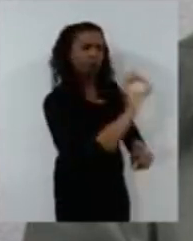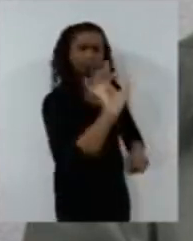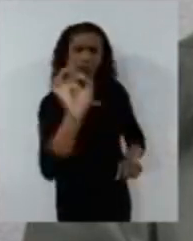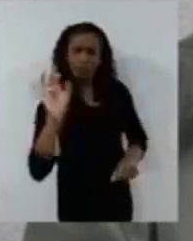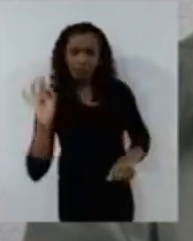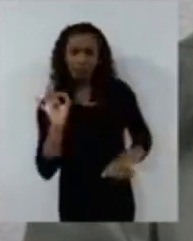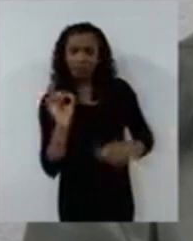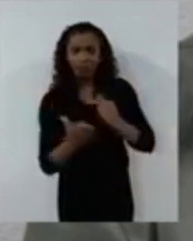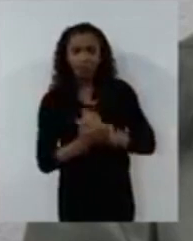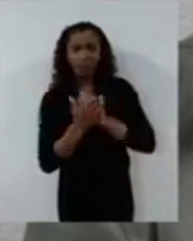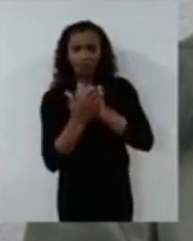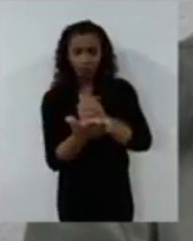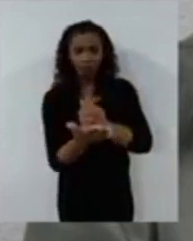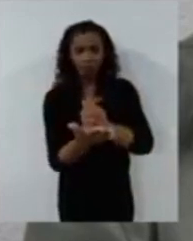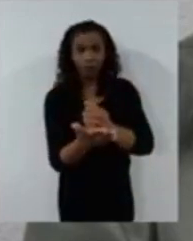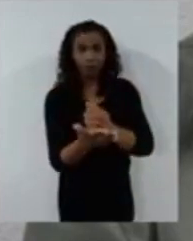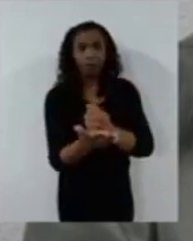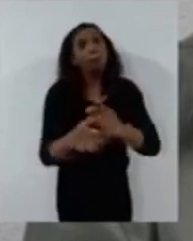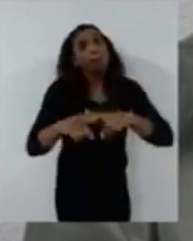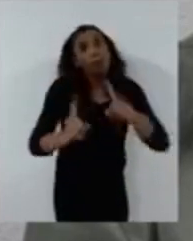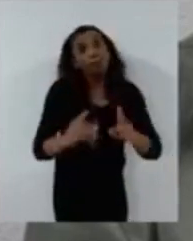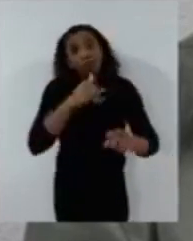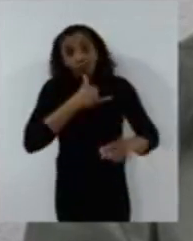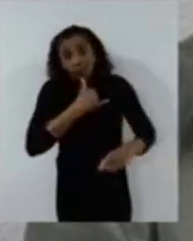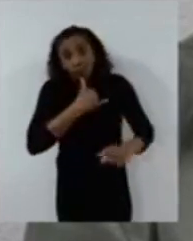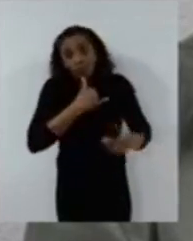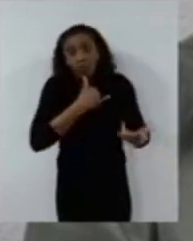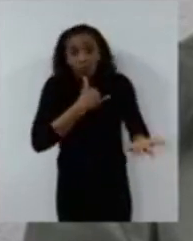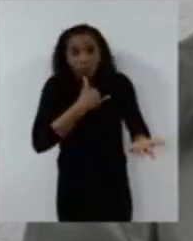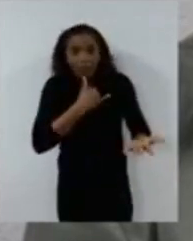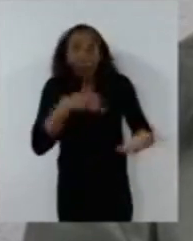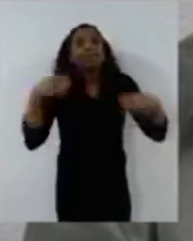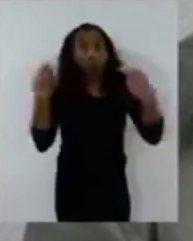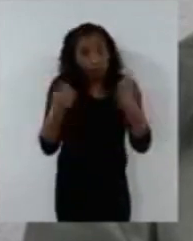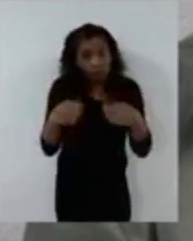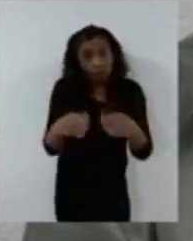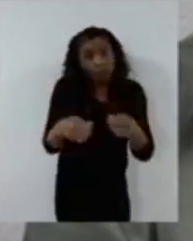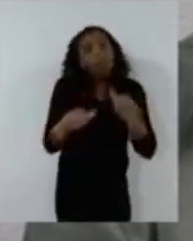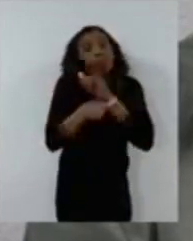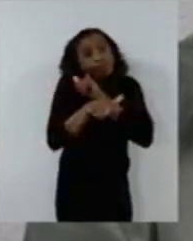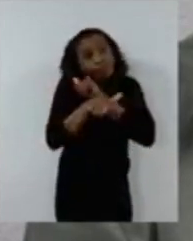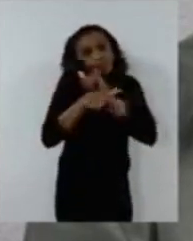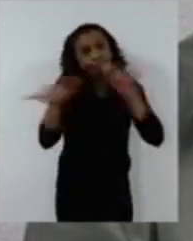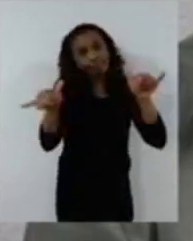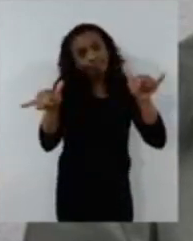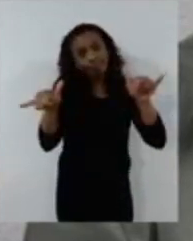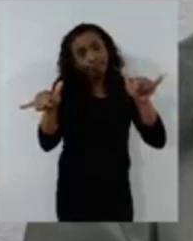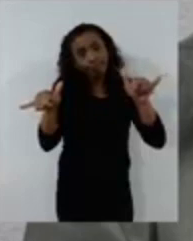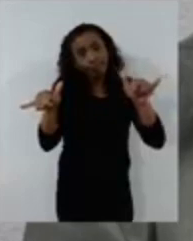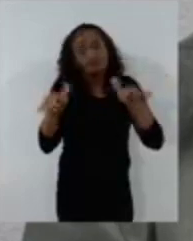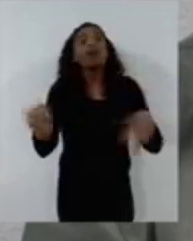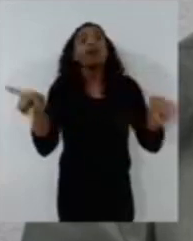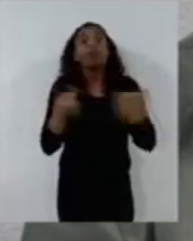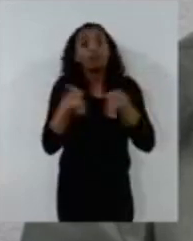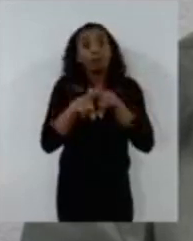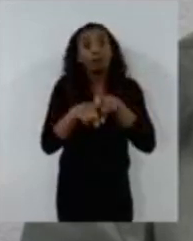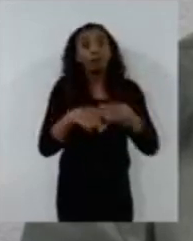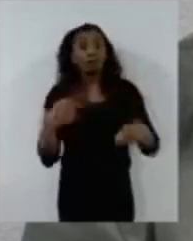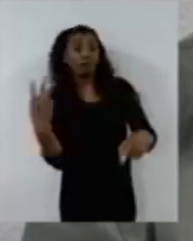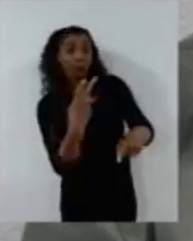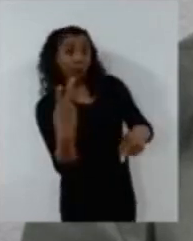estão contribuindo. Mas, lamentavelmente, preciso dizer que também são os